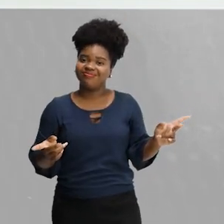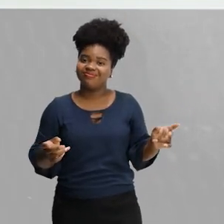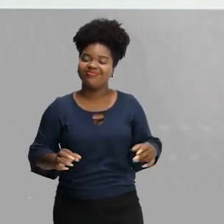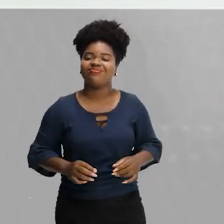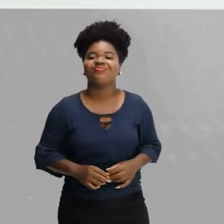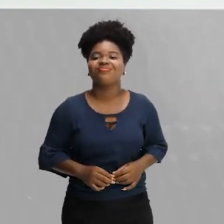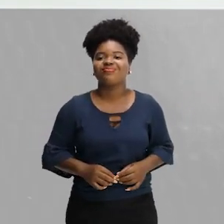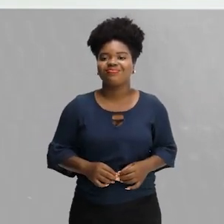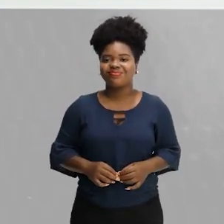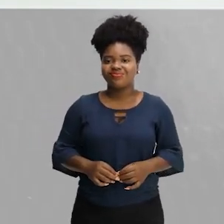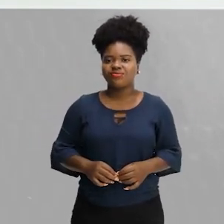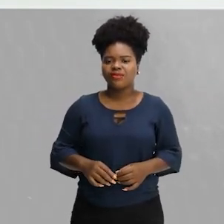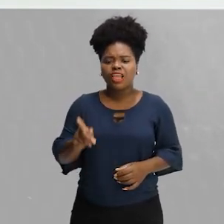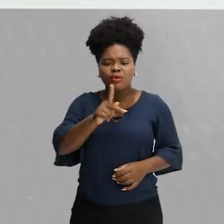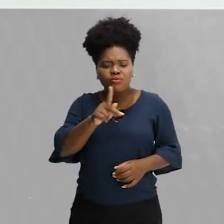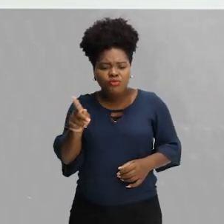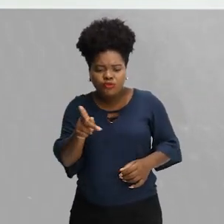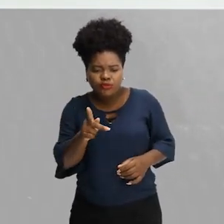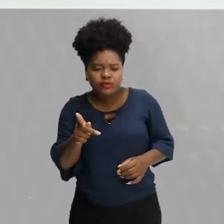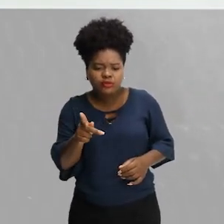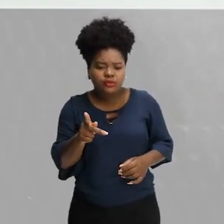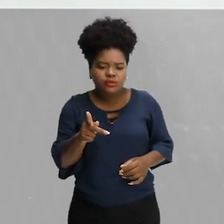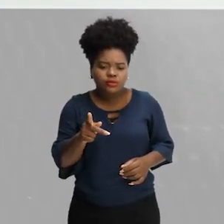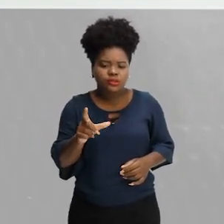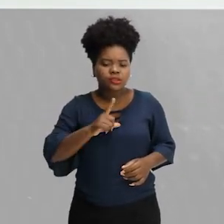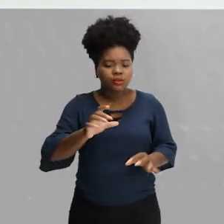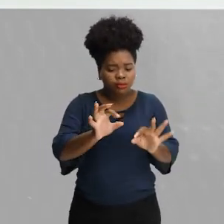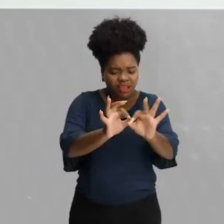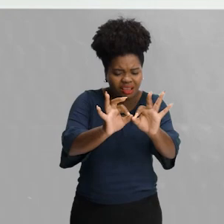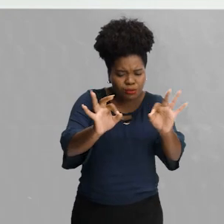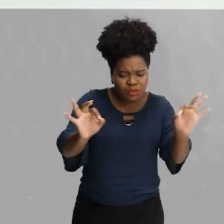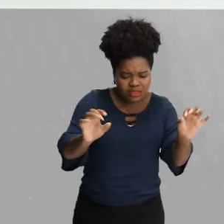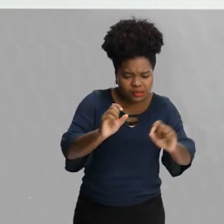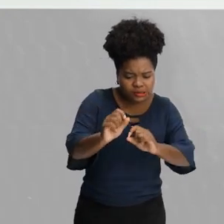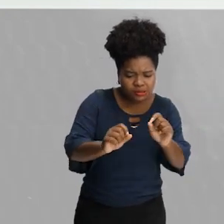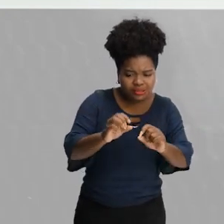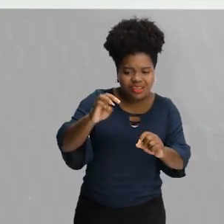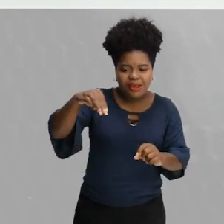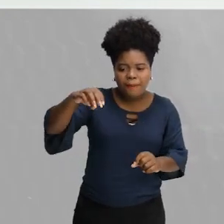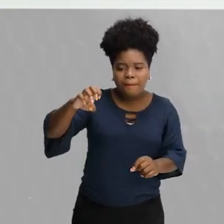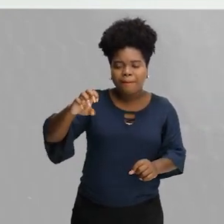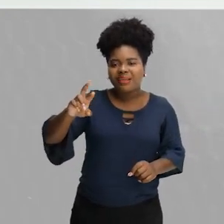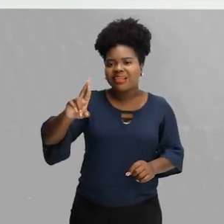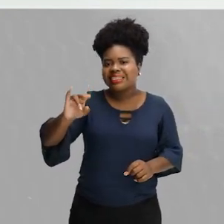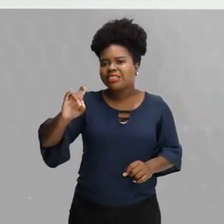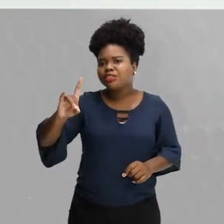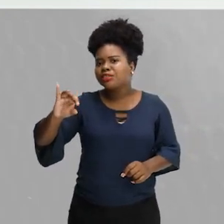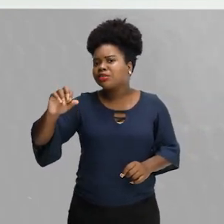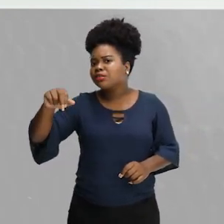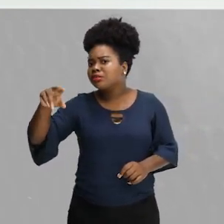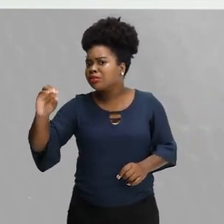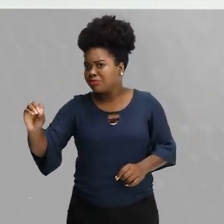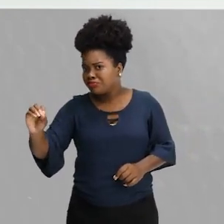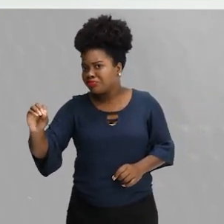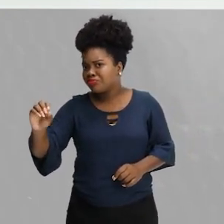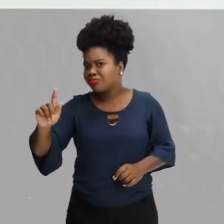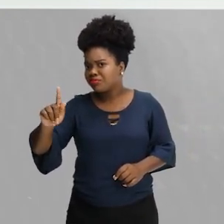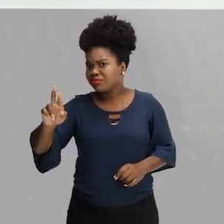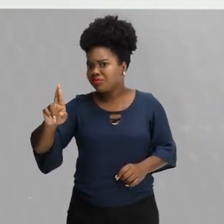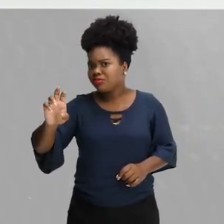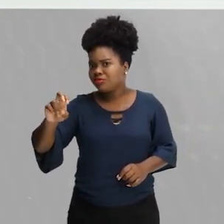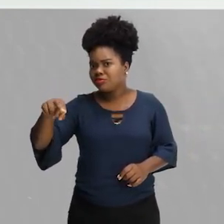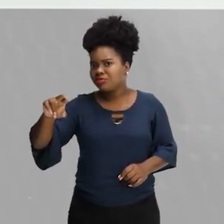Perfeito? E Saulo, eu ouvi falar sobre uma linha também chamada de meridiano de Greenwich, que eu não estou vendo nesse mapa.